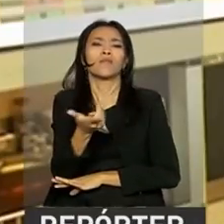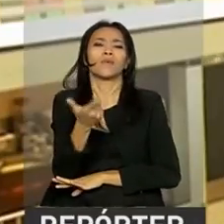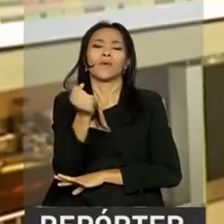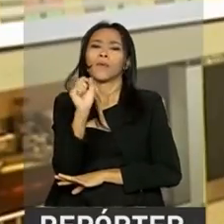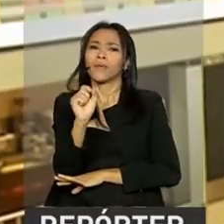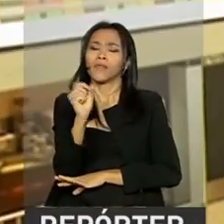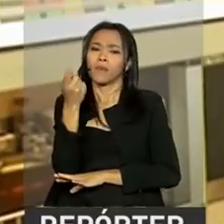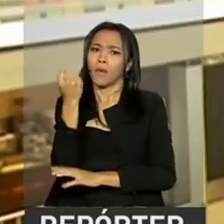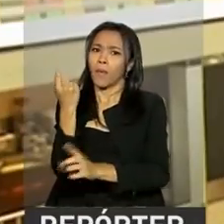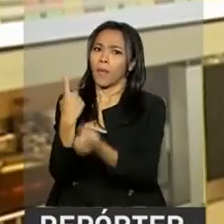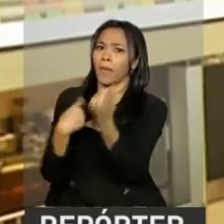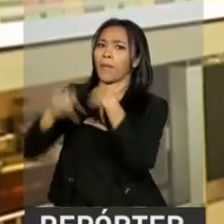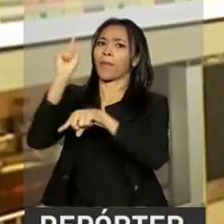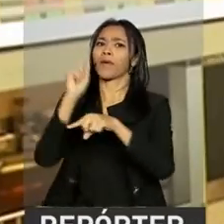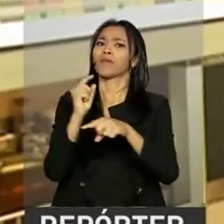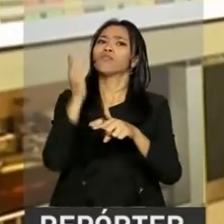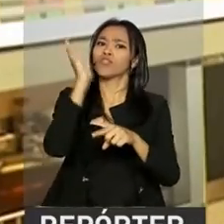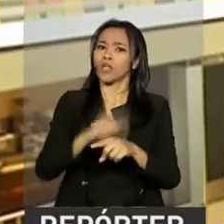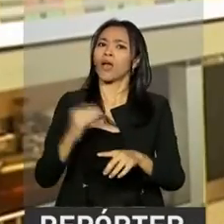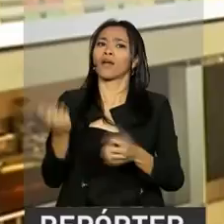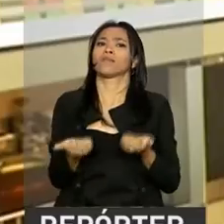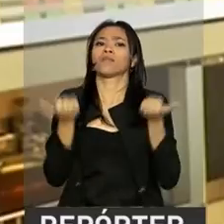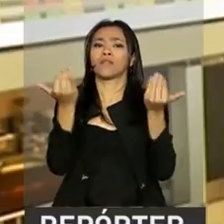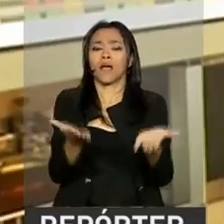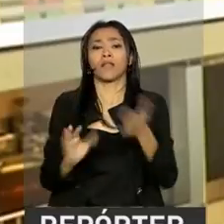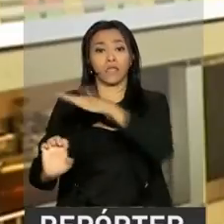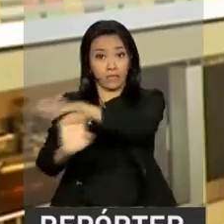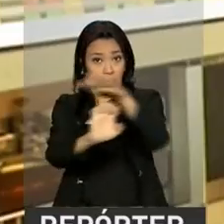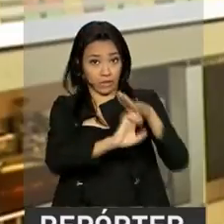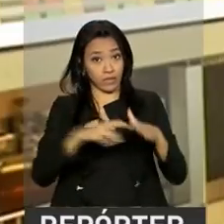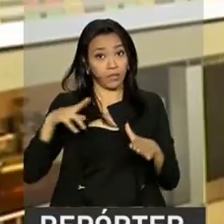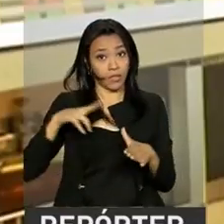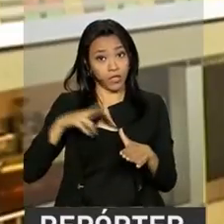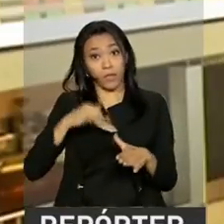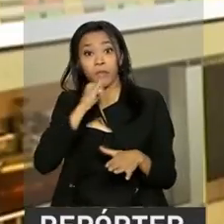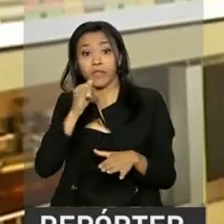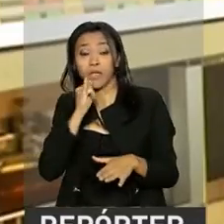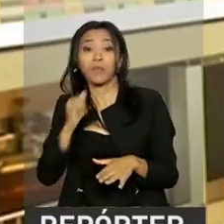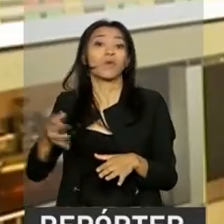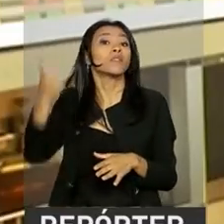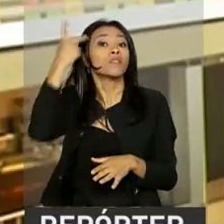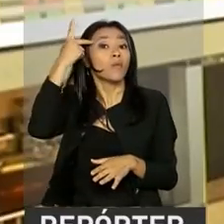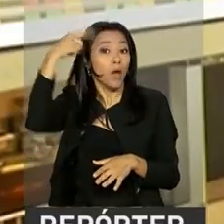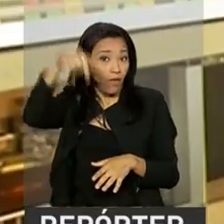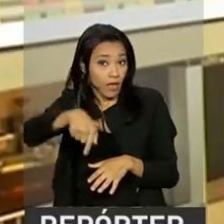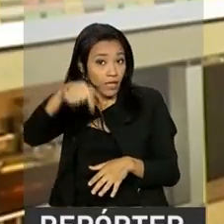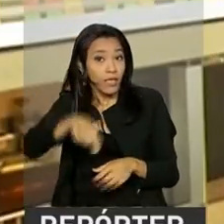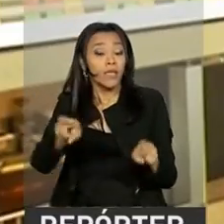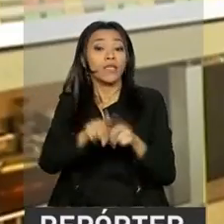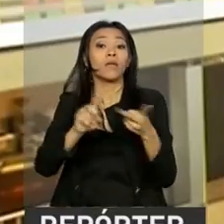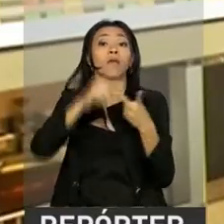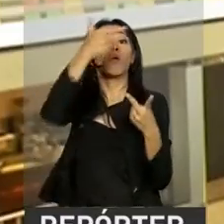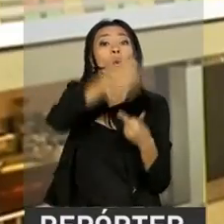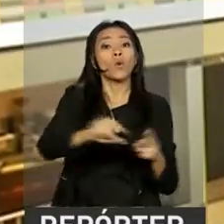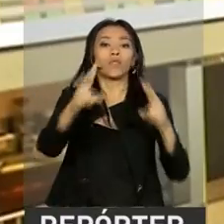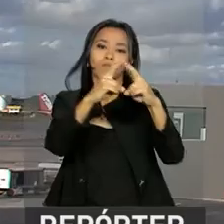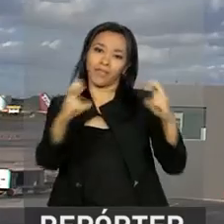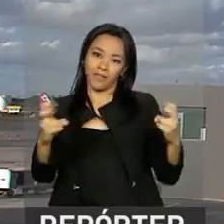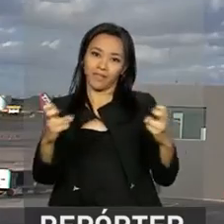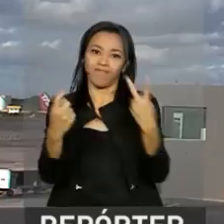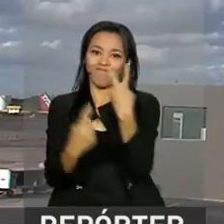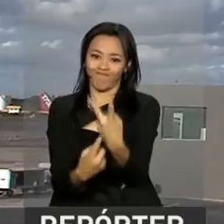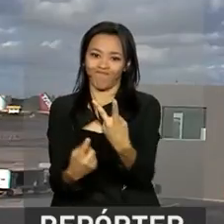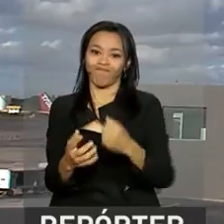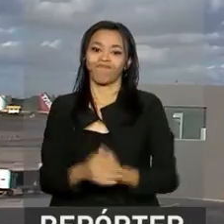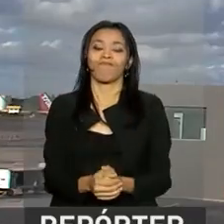avanços encontrados em terminais já concedidos à iniciativa privada, como o de Guarulhos, aqui em São Paulo, e o Juscelino Kubitschek, em Brasília.